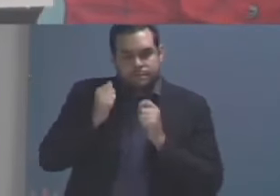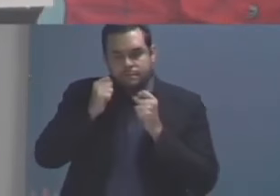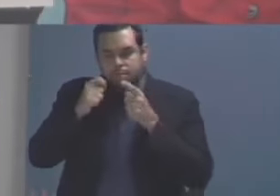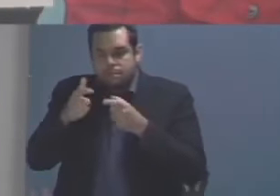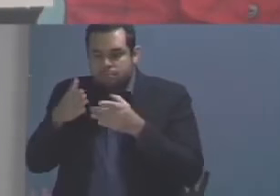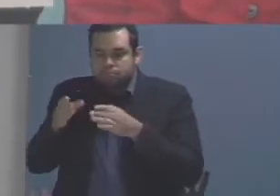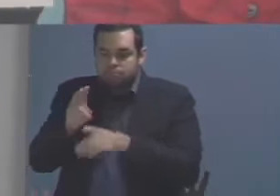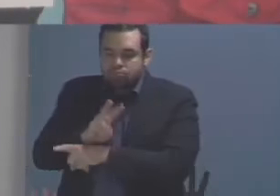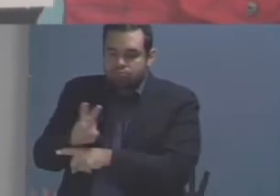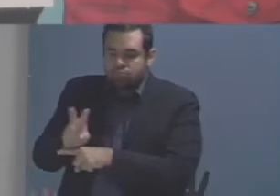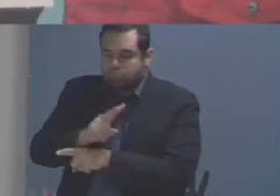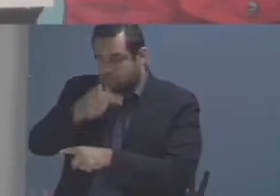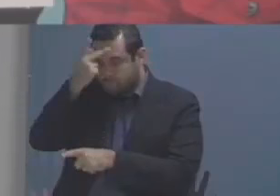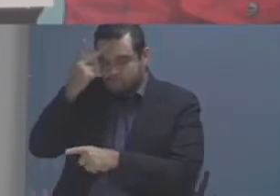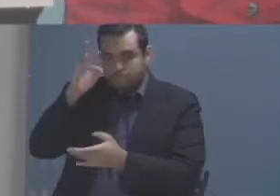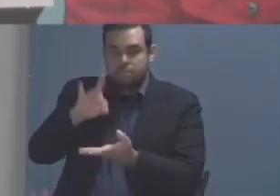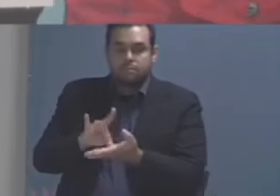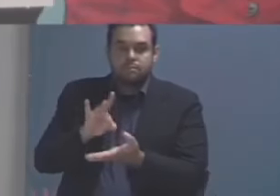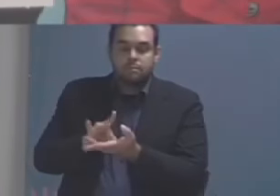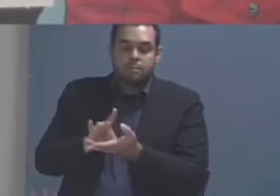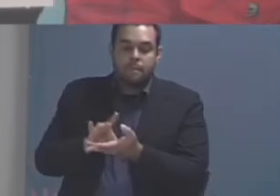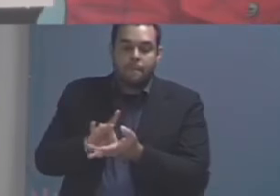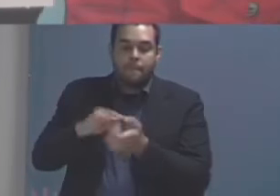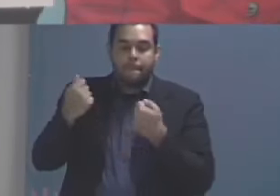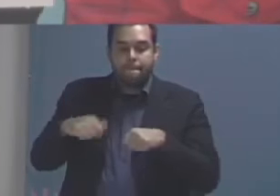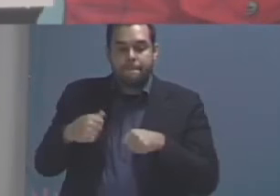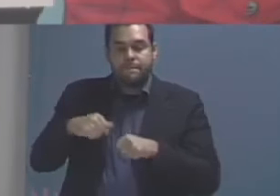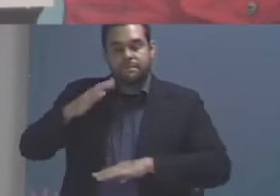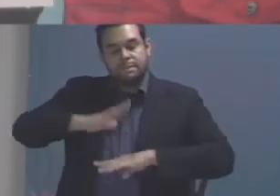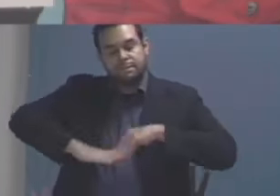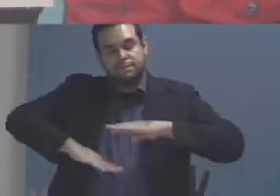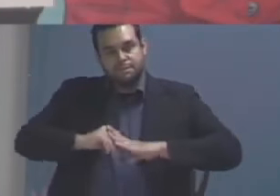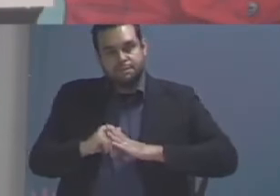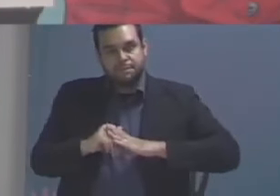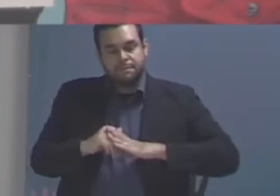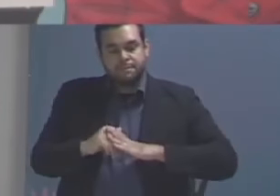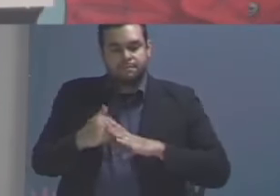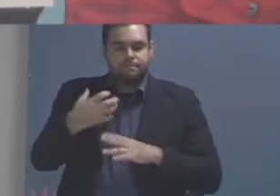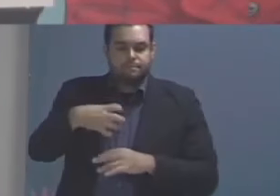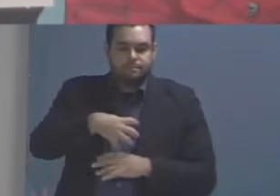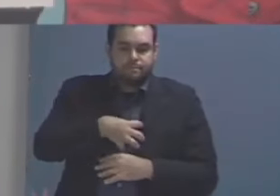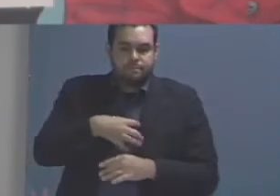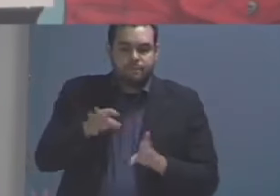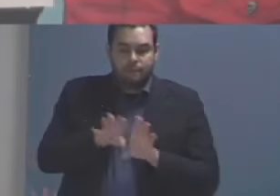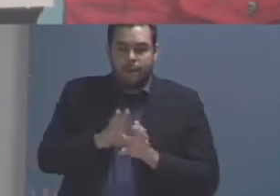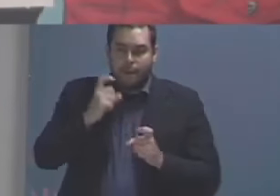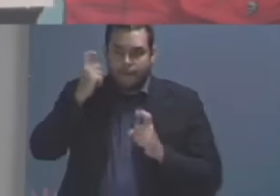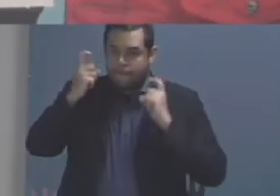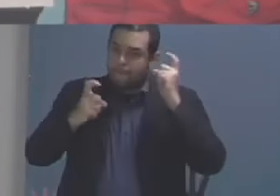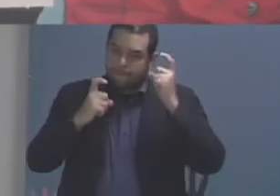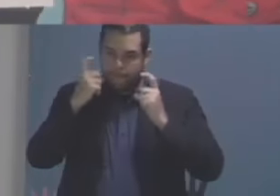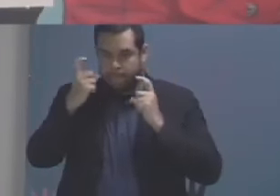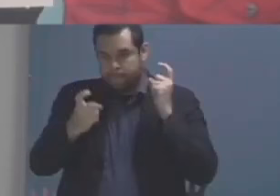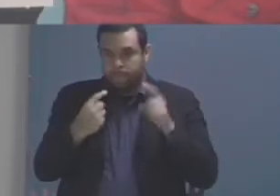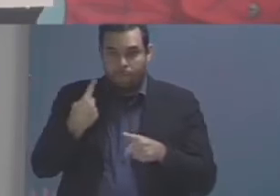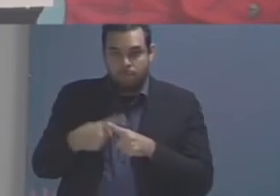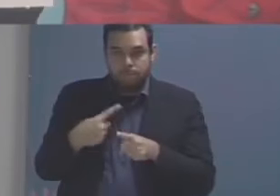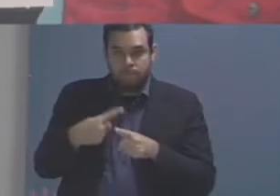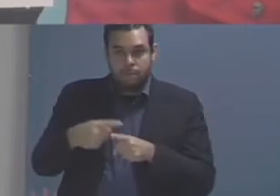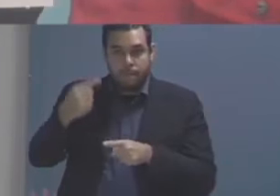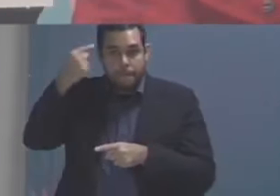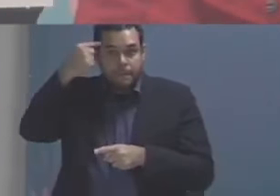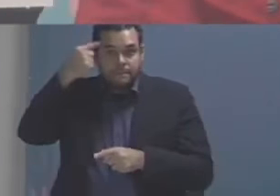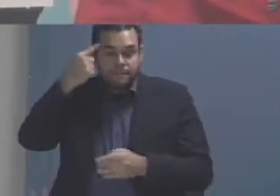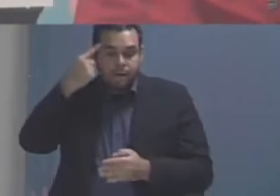às pessoas que, de fato, precisam da nossa profissão. Fico, também preocupado porque a ideia de que a